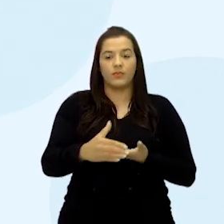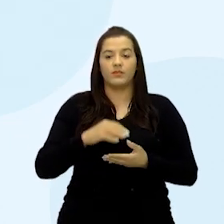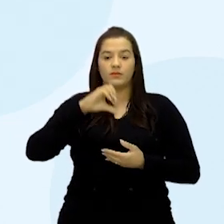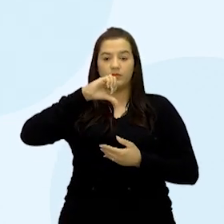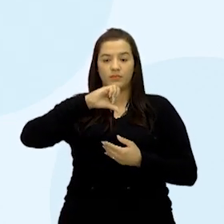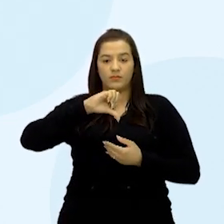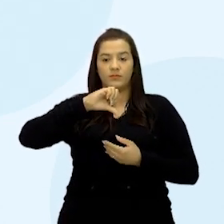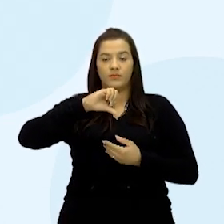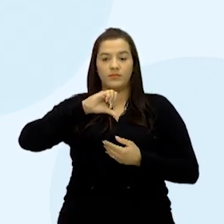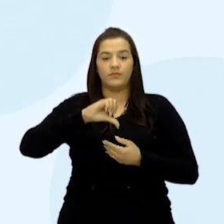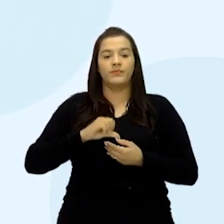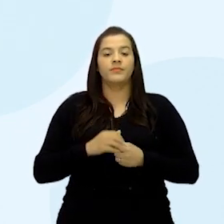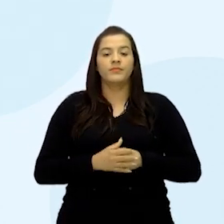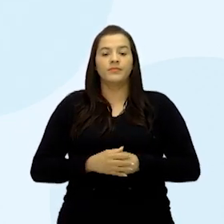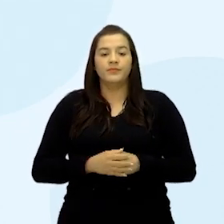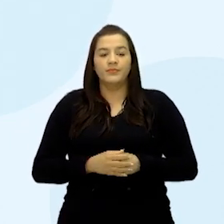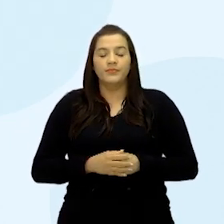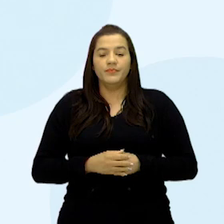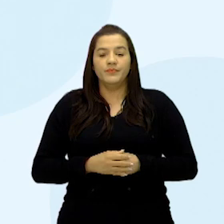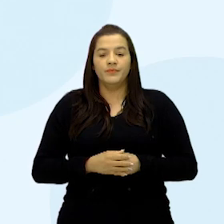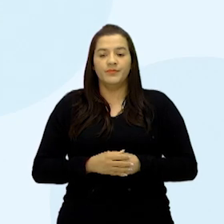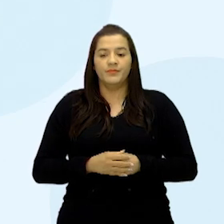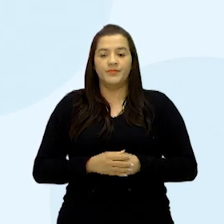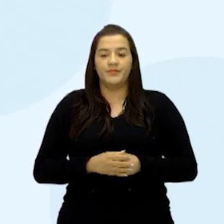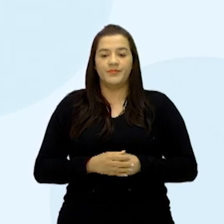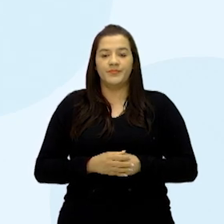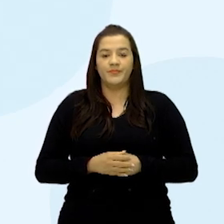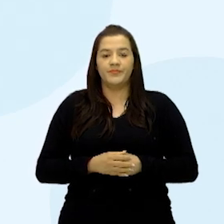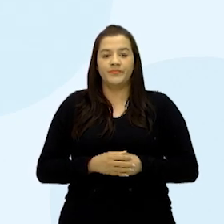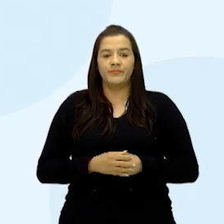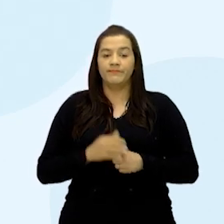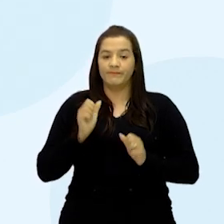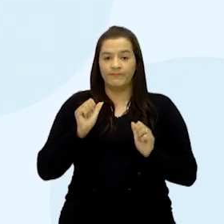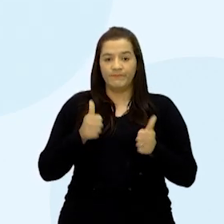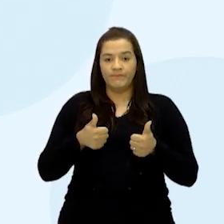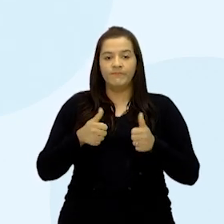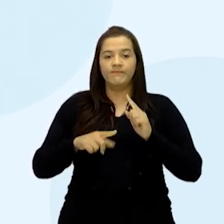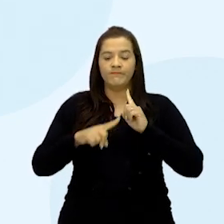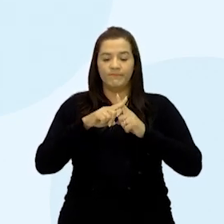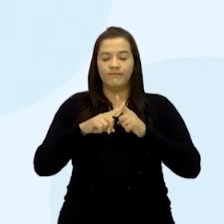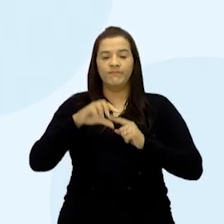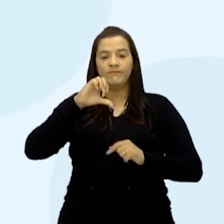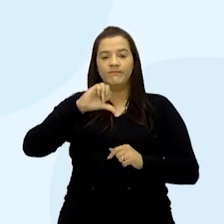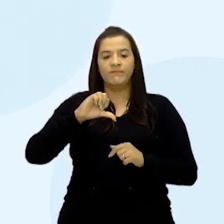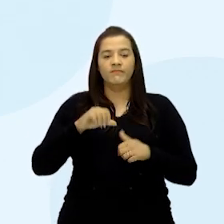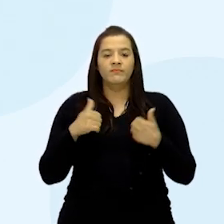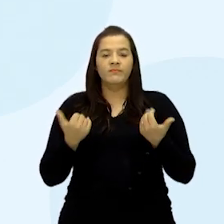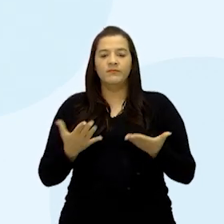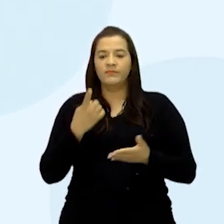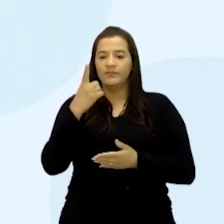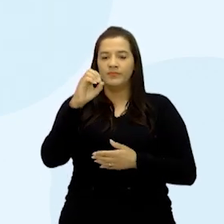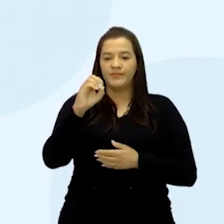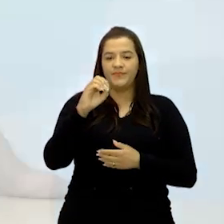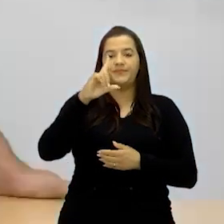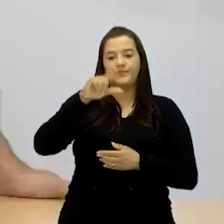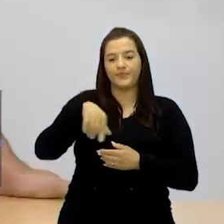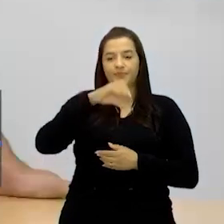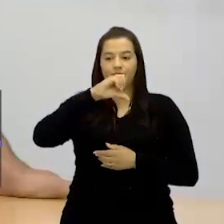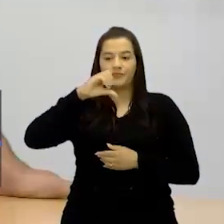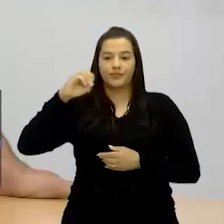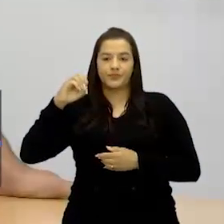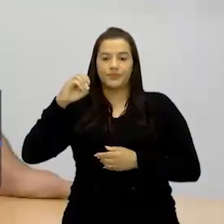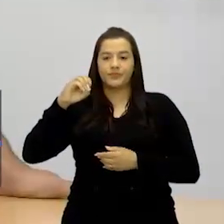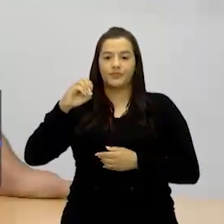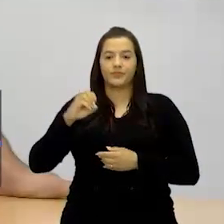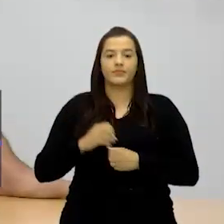a posição está sendo multiplicada por 9. Muito bem. Legal? Então, a 10ª posição, quem é que tá lá? Qual é o 90. 10 90. vezes